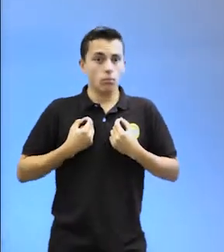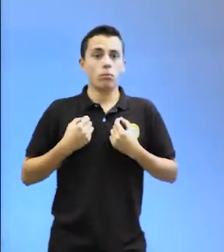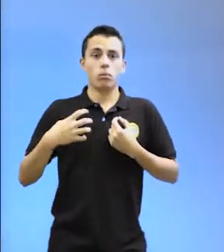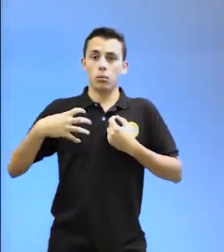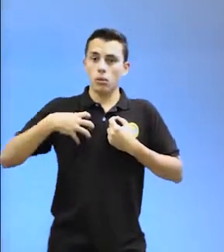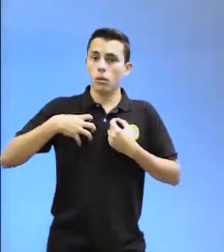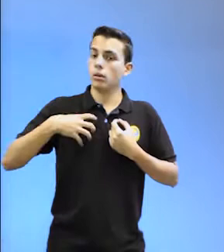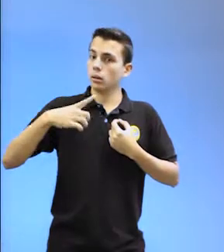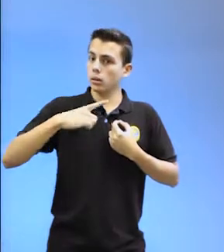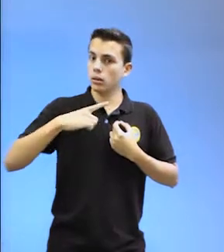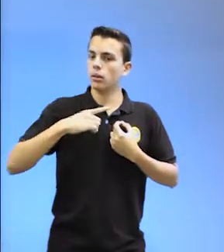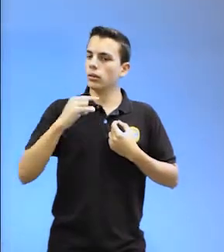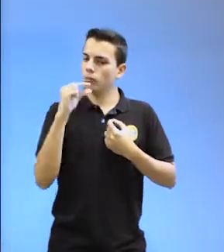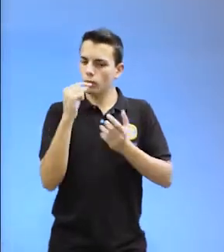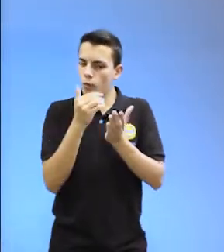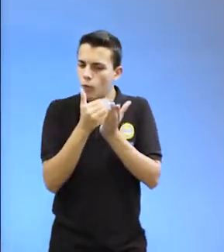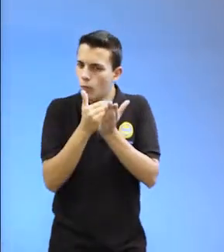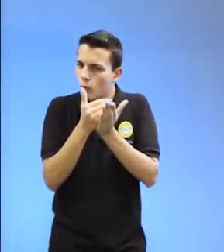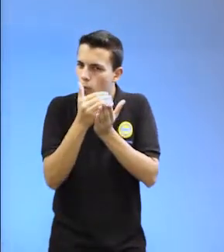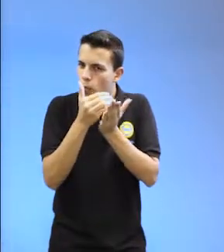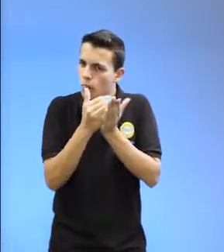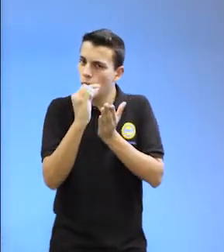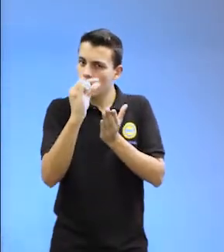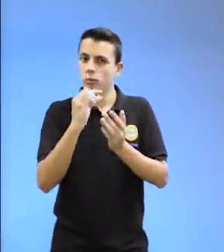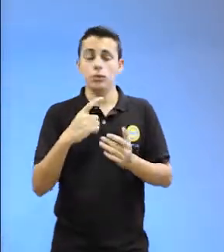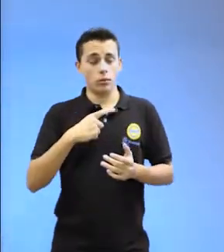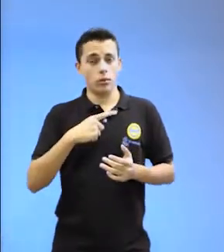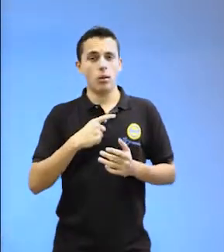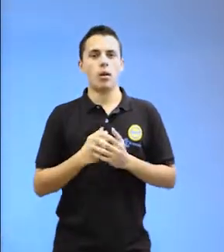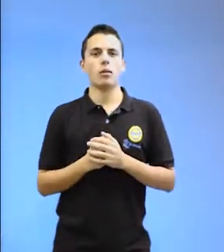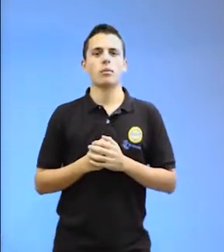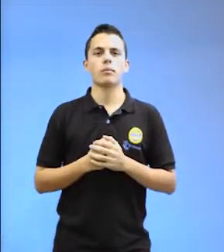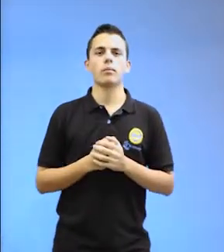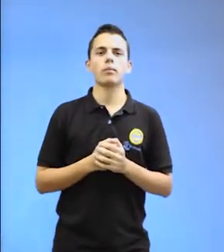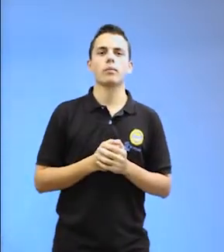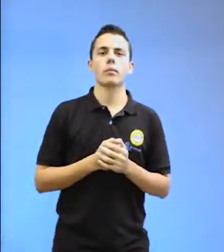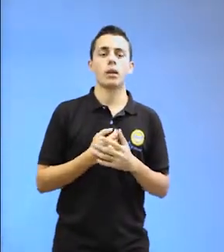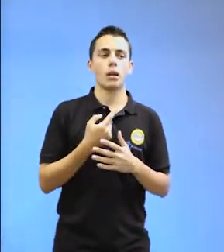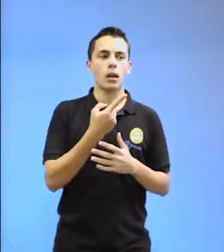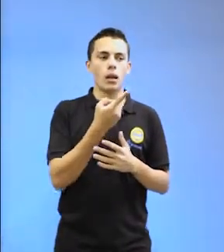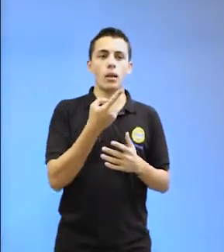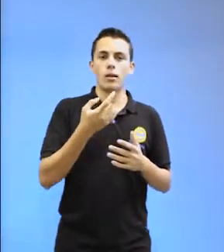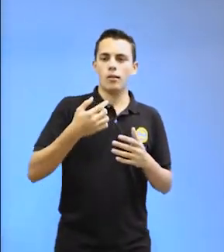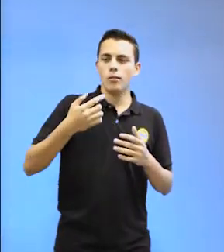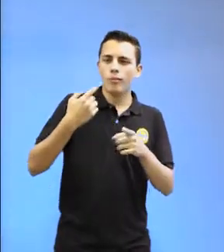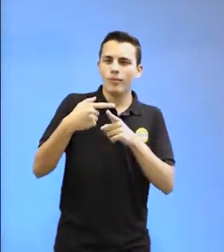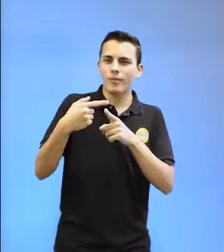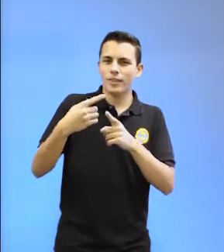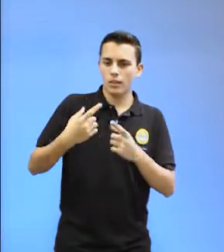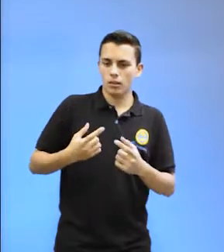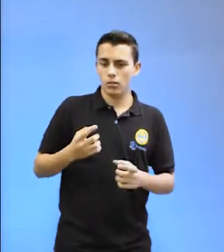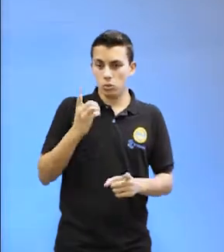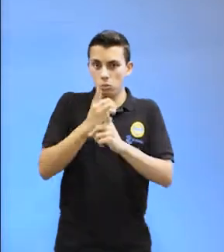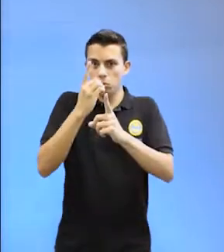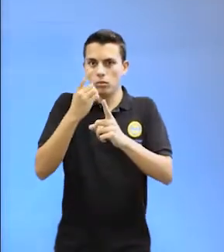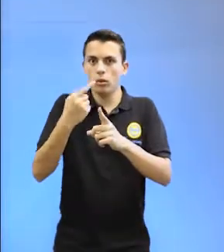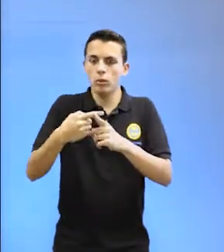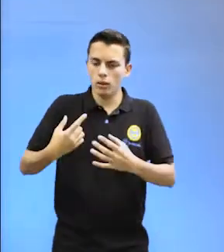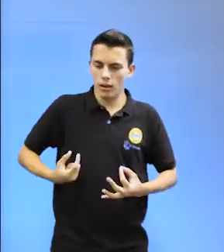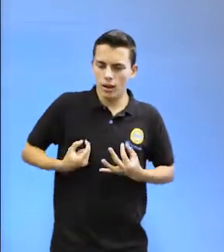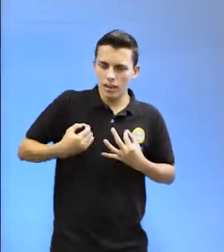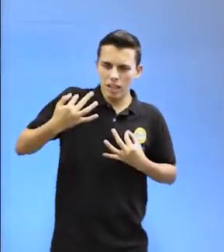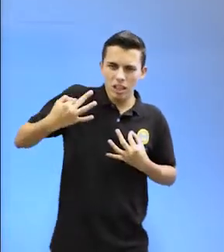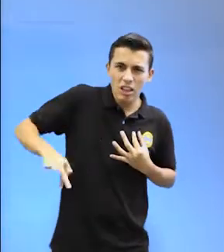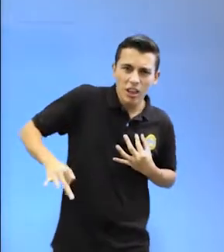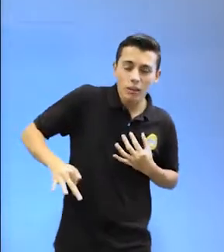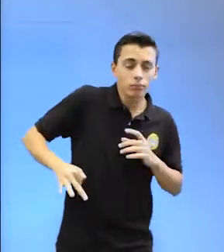Um tumorzinho já em fase inicial, porque o tumor, o câncer não dói, ele é uma doença silenciosa. E quando a